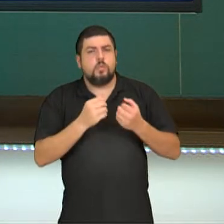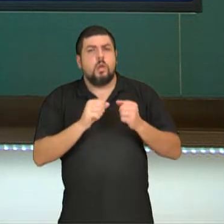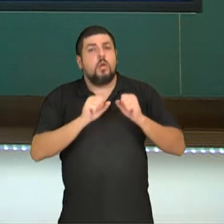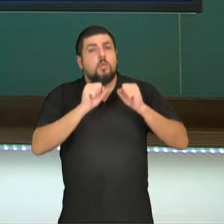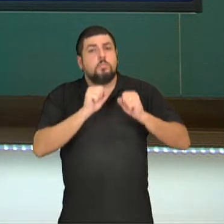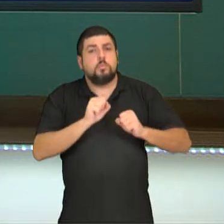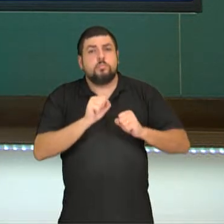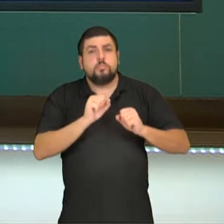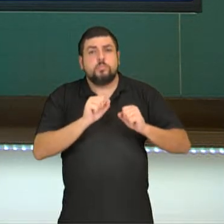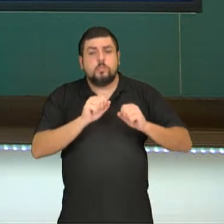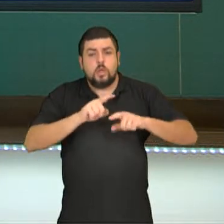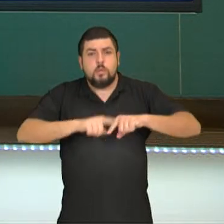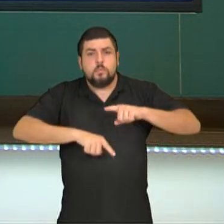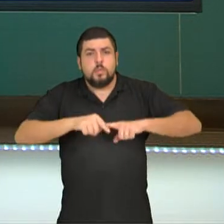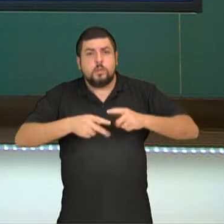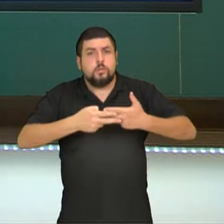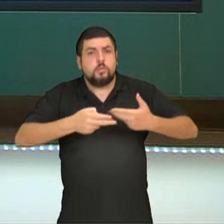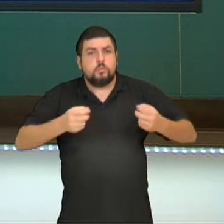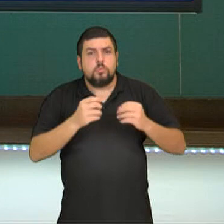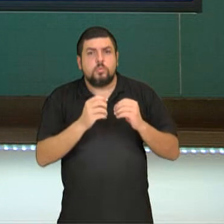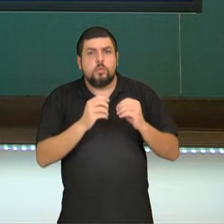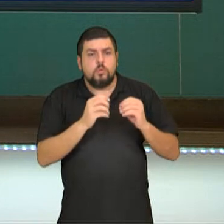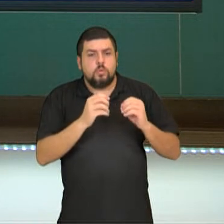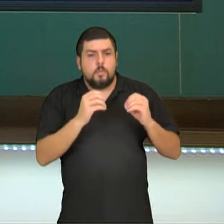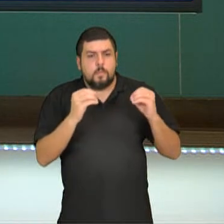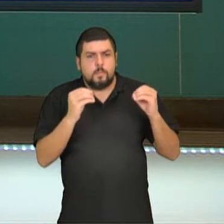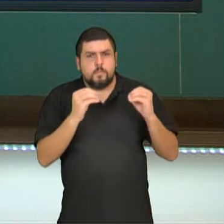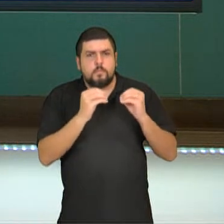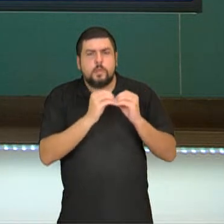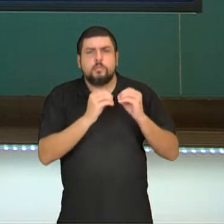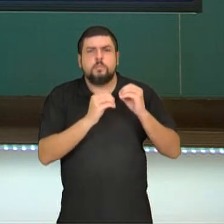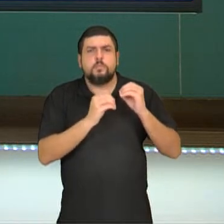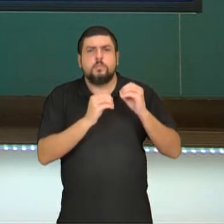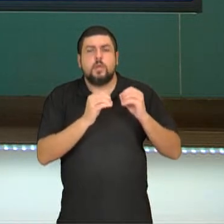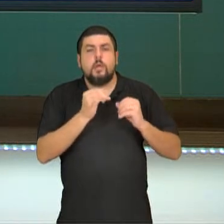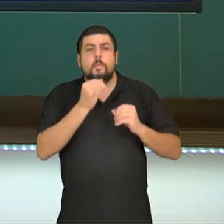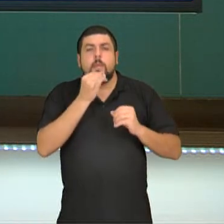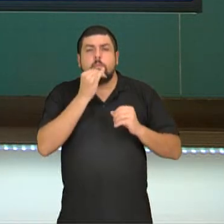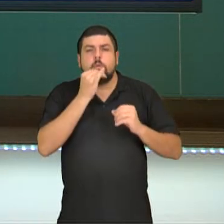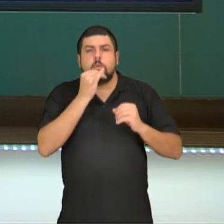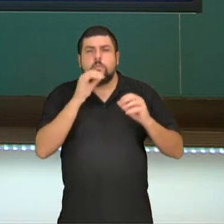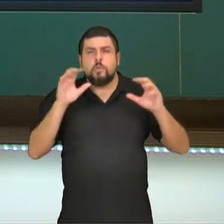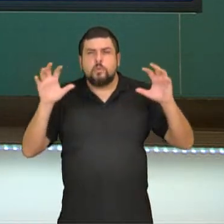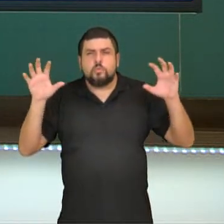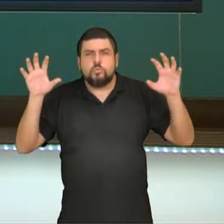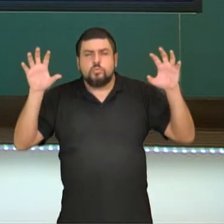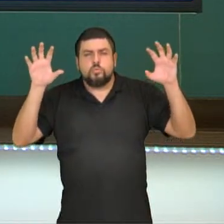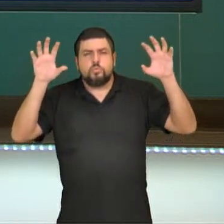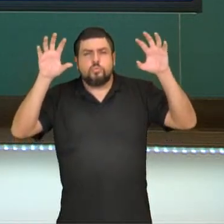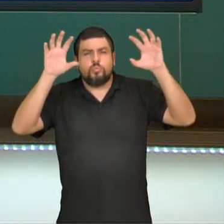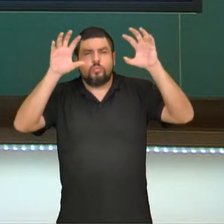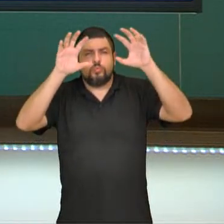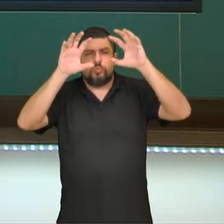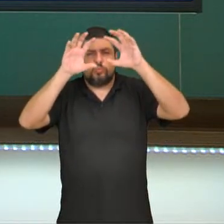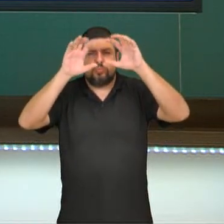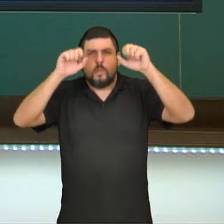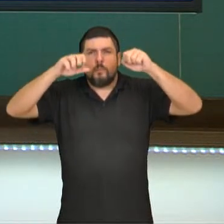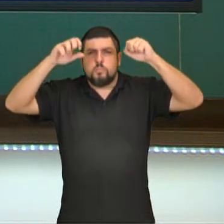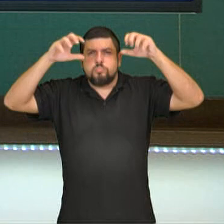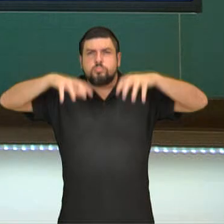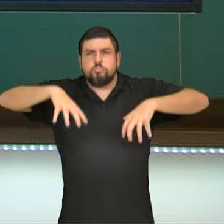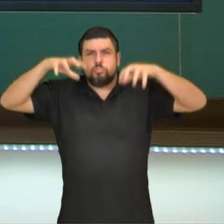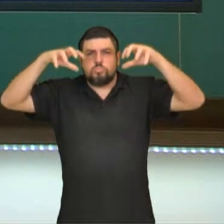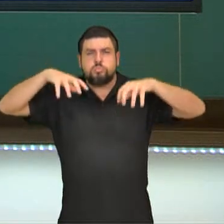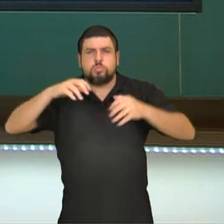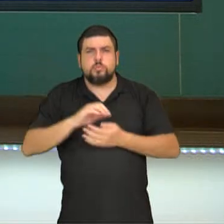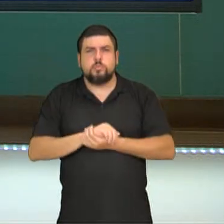tempo, né? Os três processos. Isso ocorre, por exemplo, numa nuvem de formação de tempestade. Quando está formando a tempestade,